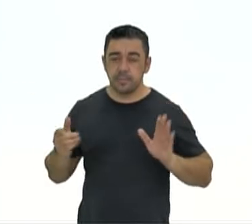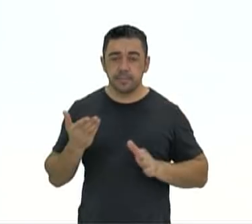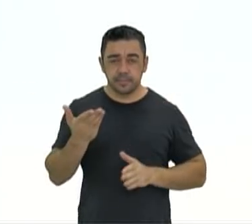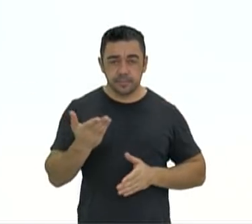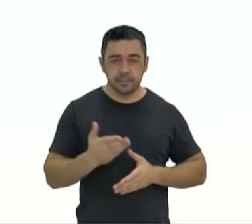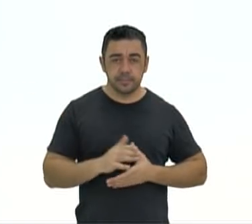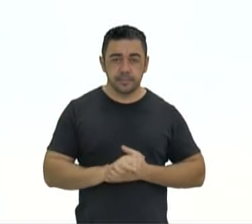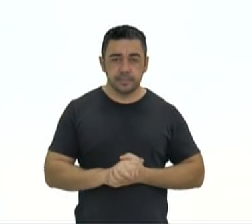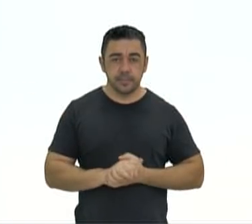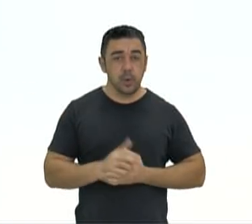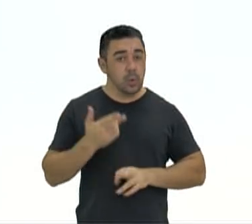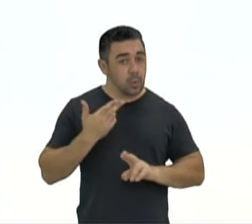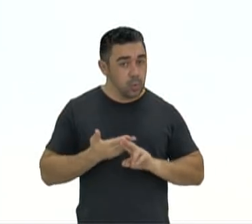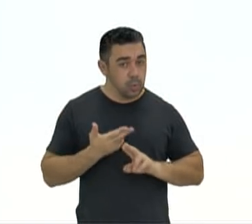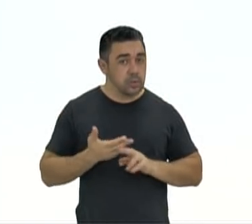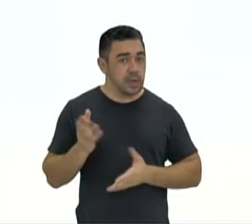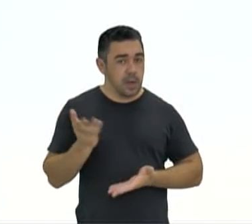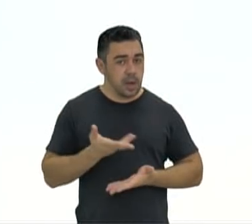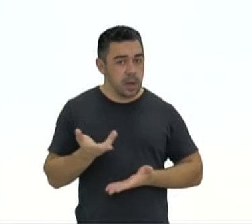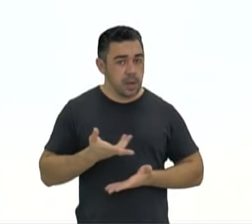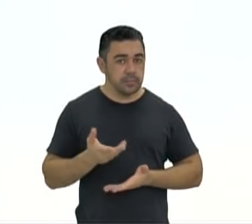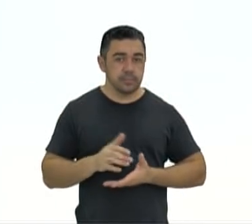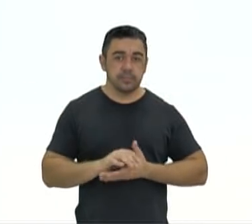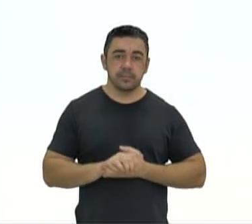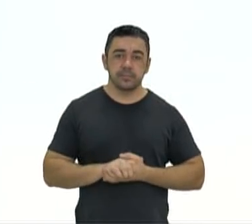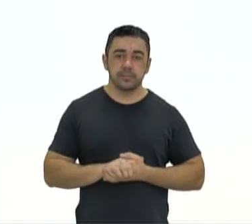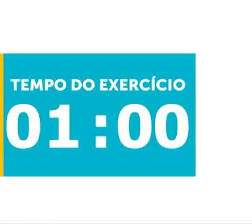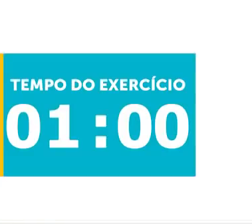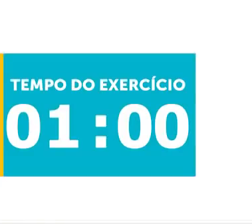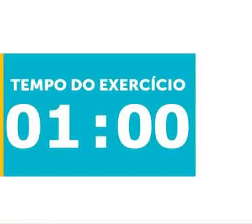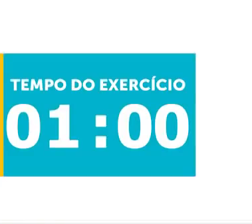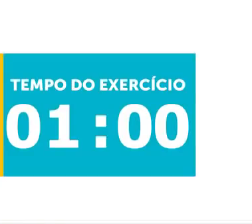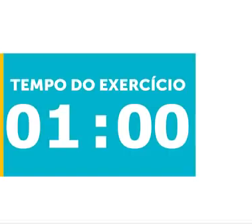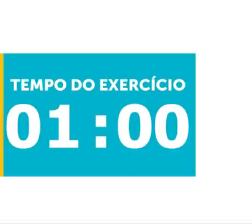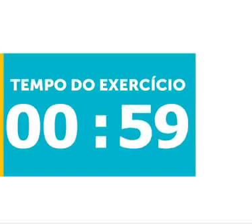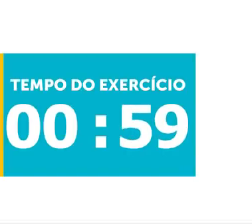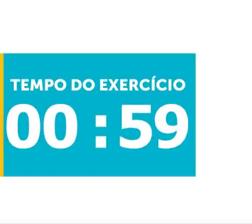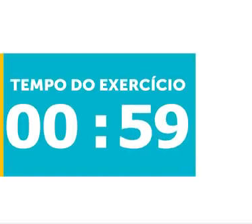caderno de vocês. Usem e abusem das cores. Já volto.